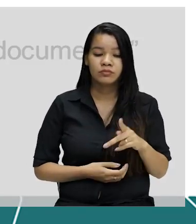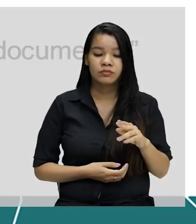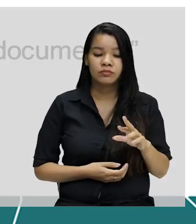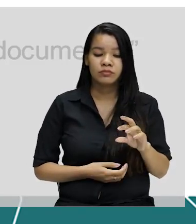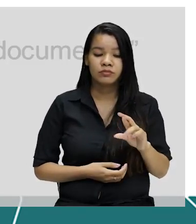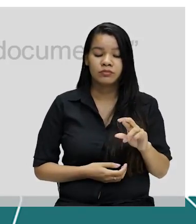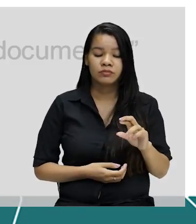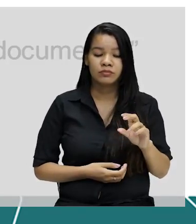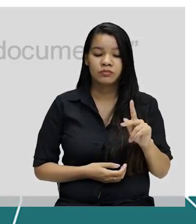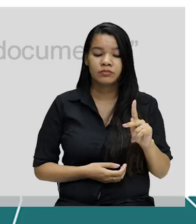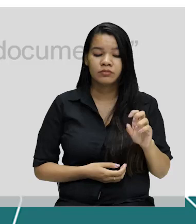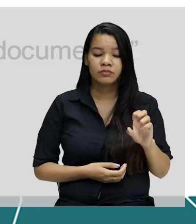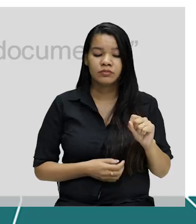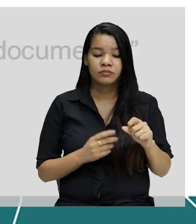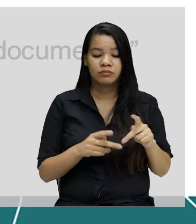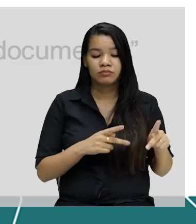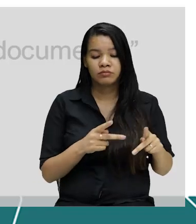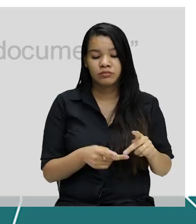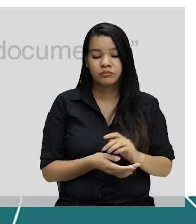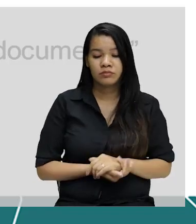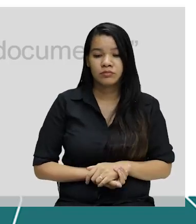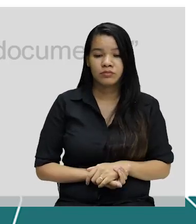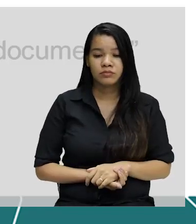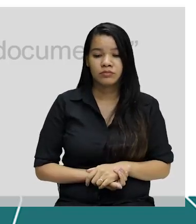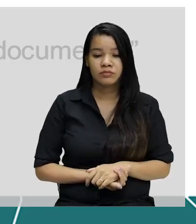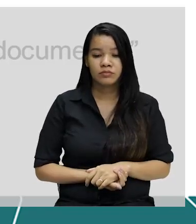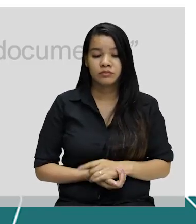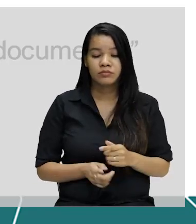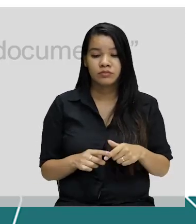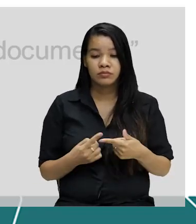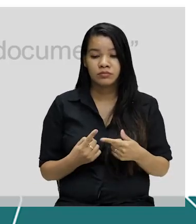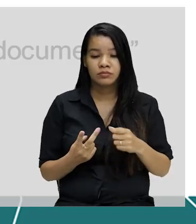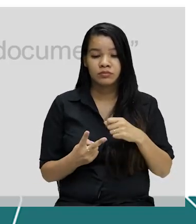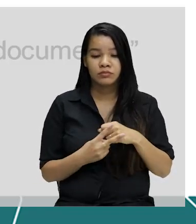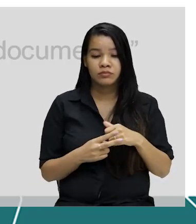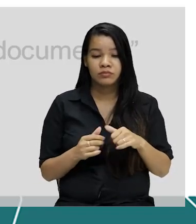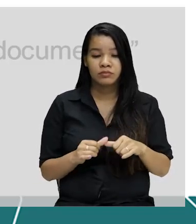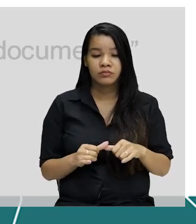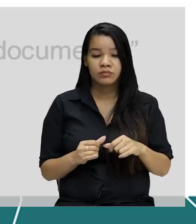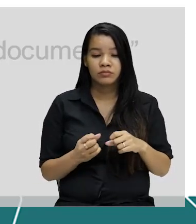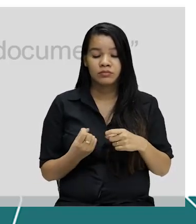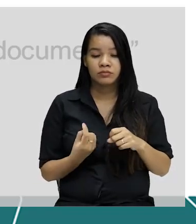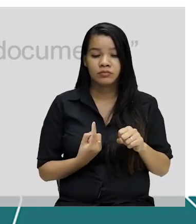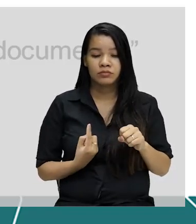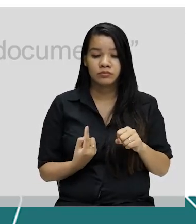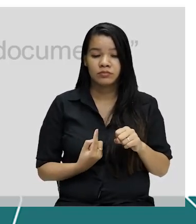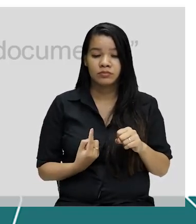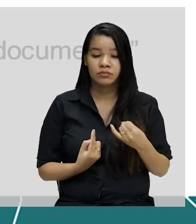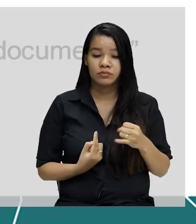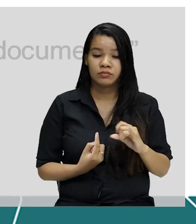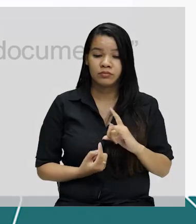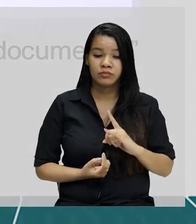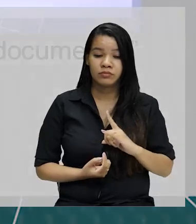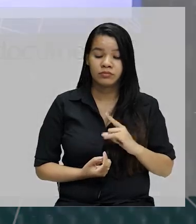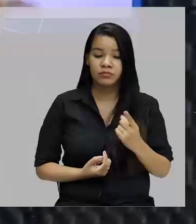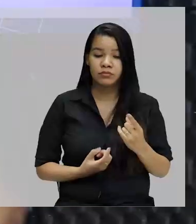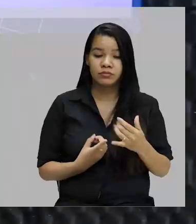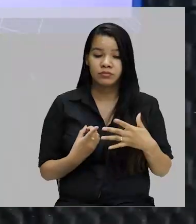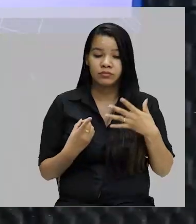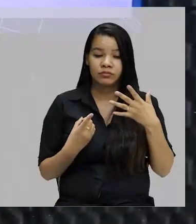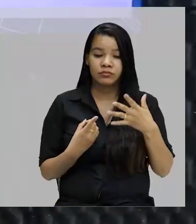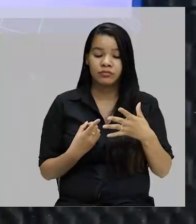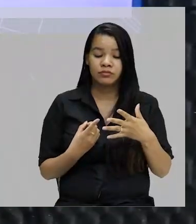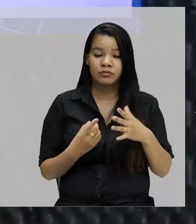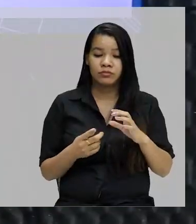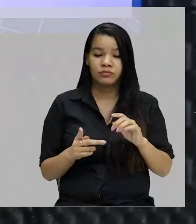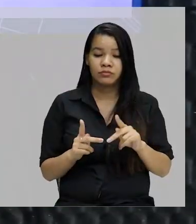o povo, tá bom? Mas o verbo fica no singular. Agora, se houver um determinante no plural,